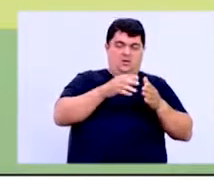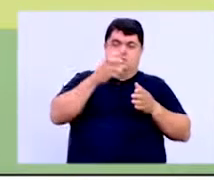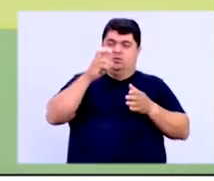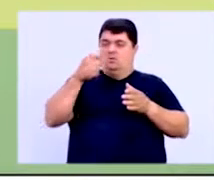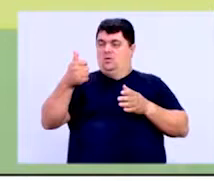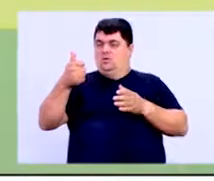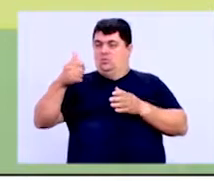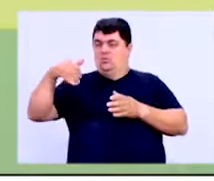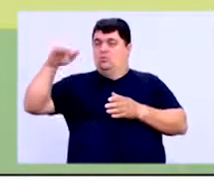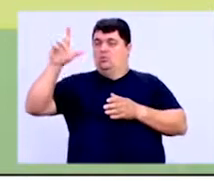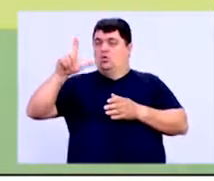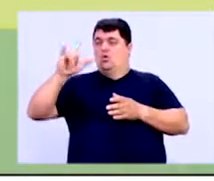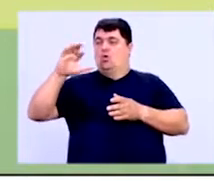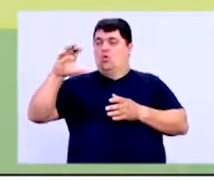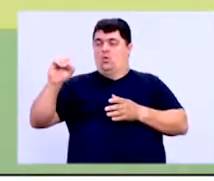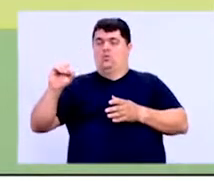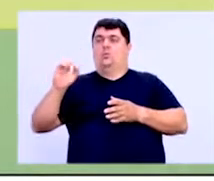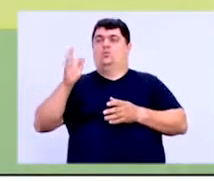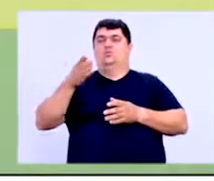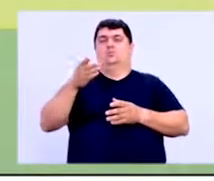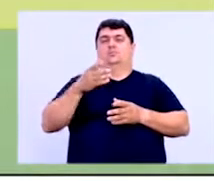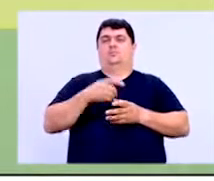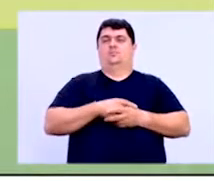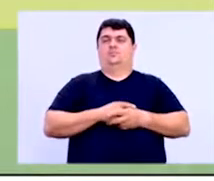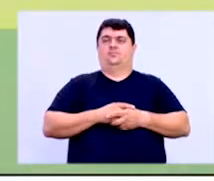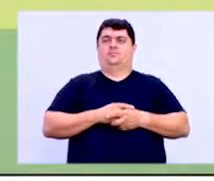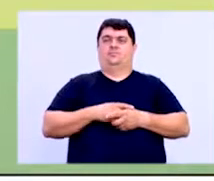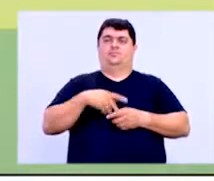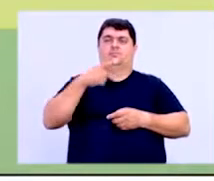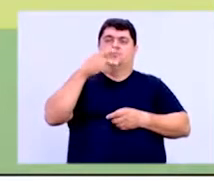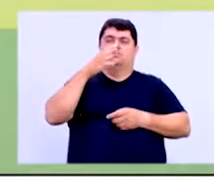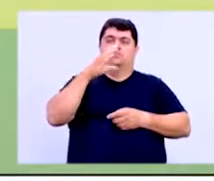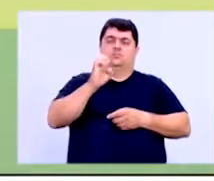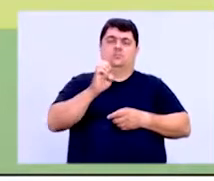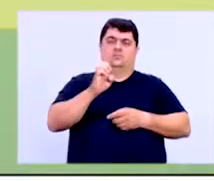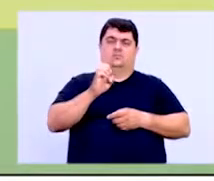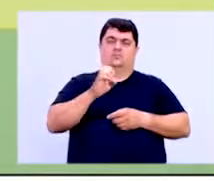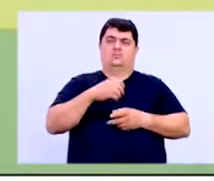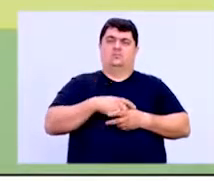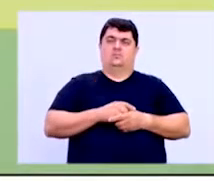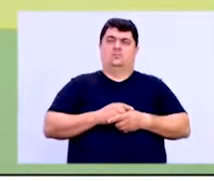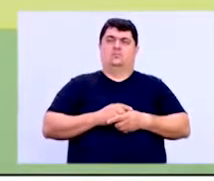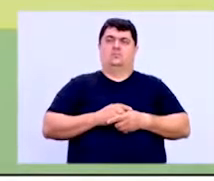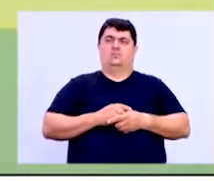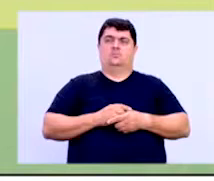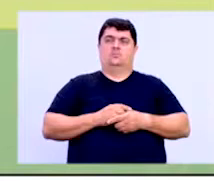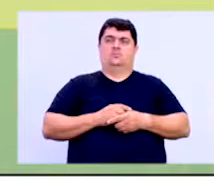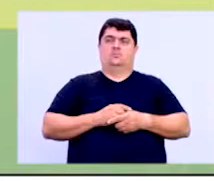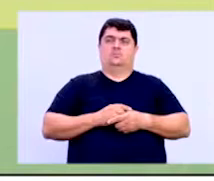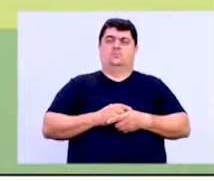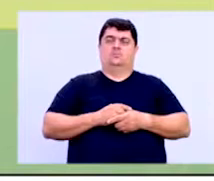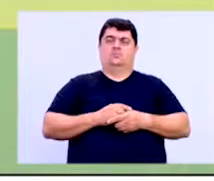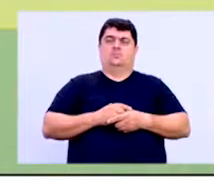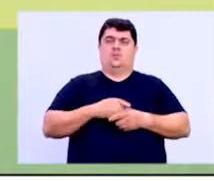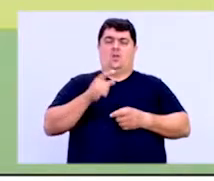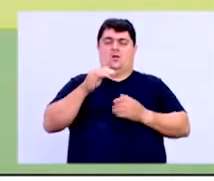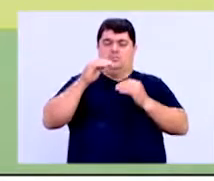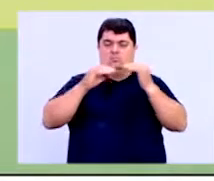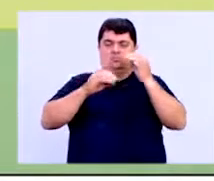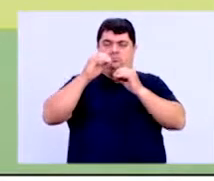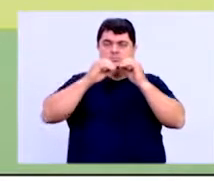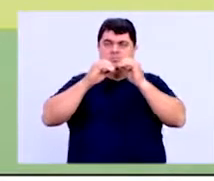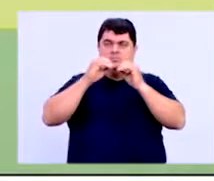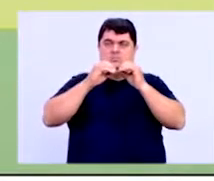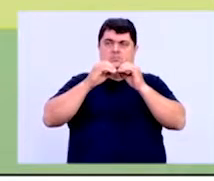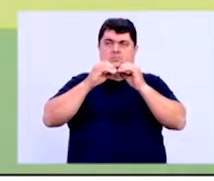despesas. Exatamente. Então vamos lá. PEC. O que é o PEC? Ponto de equilíbrio contábil, né? Então é